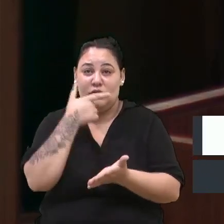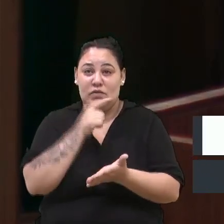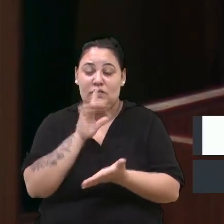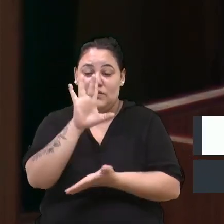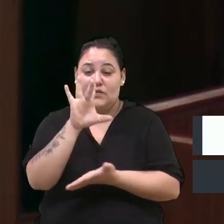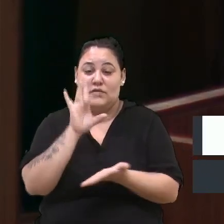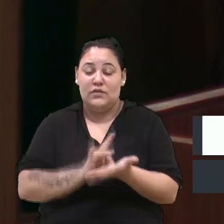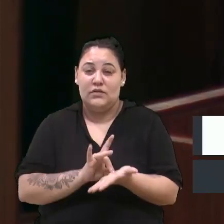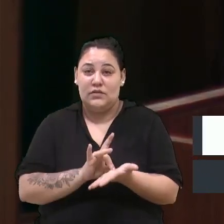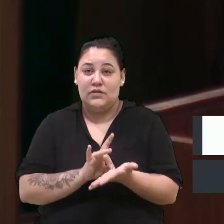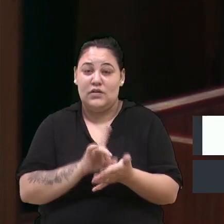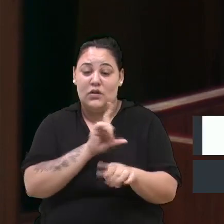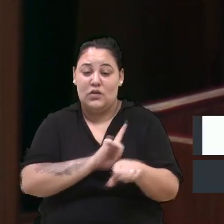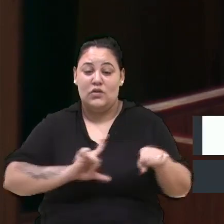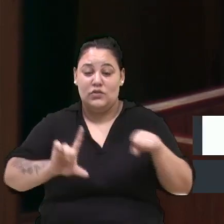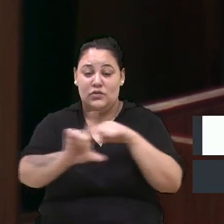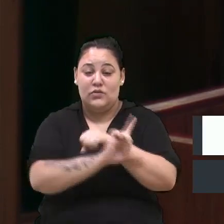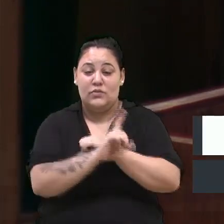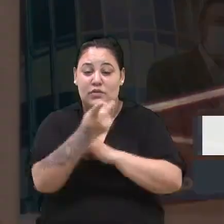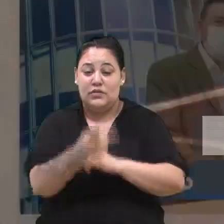regularização fundiária para Caxias do Sul.